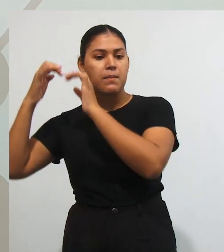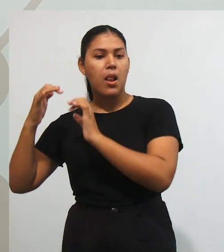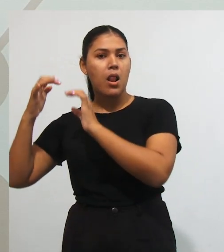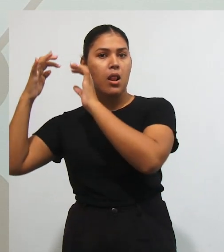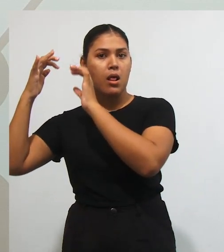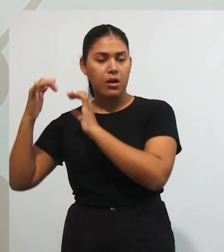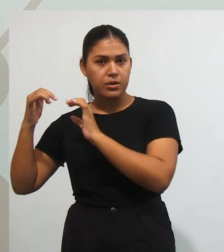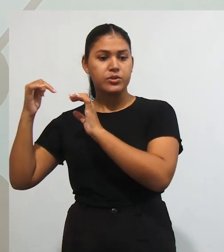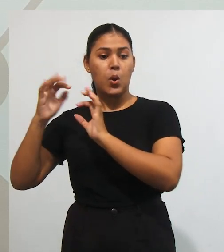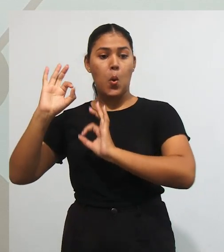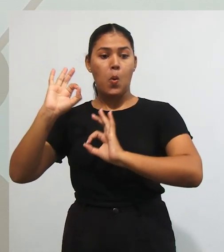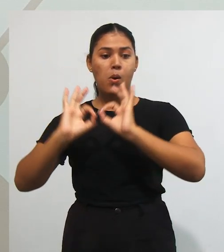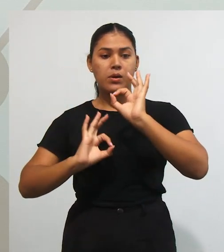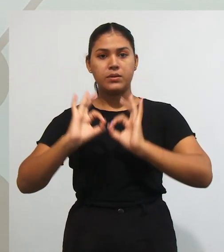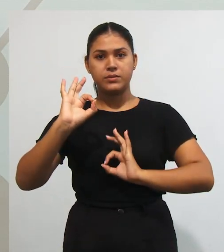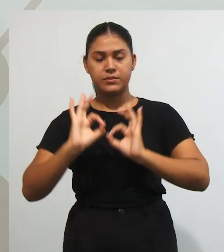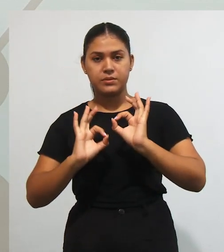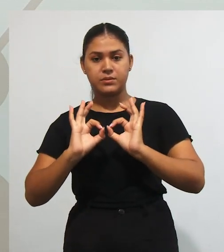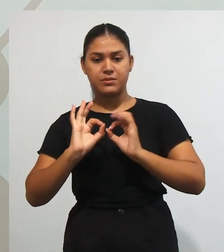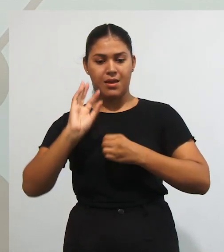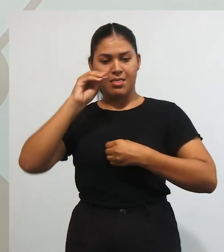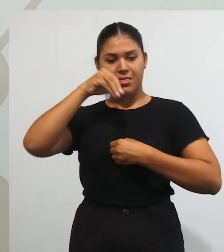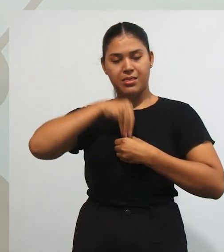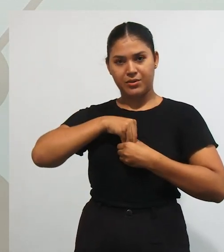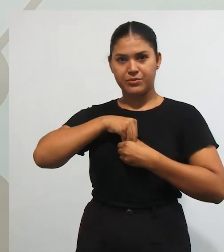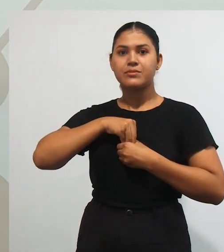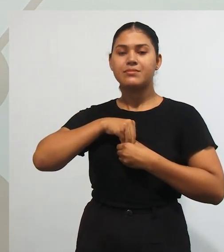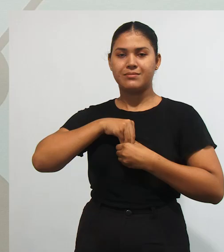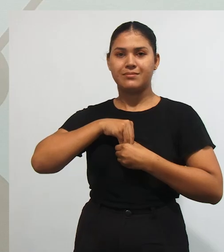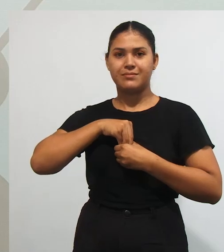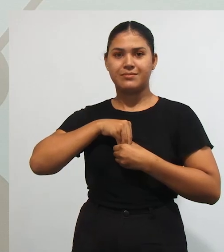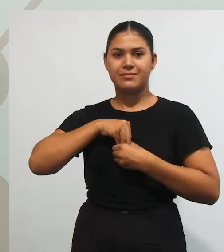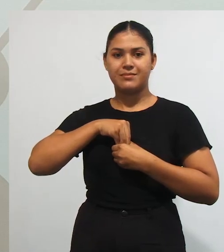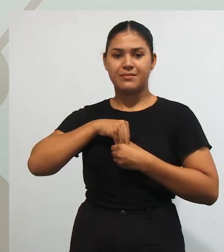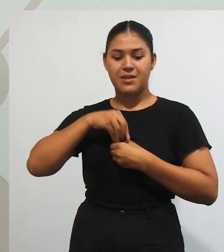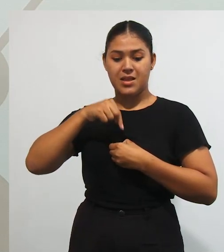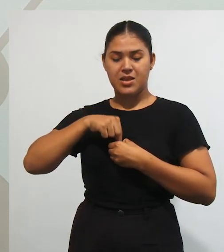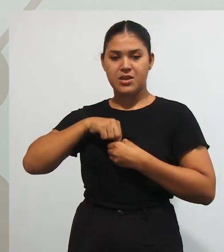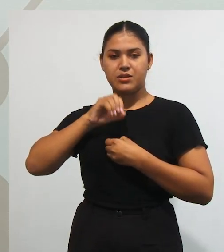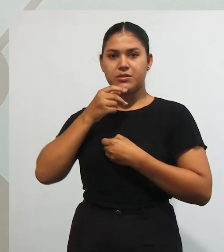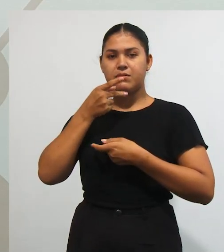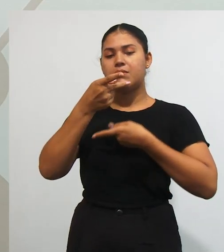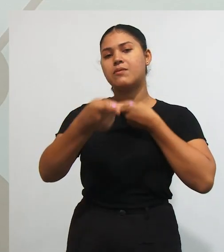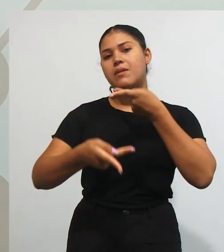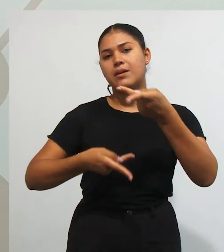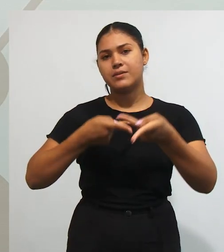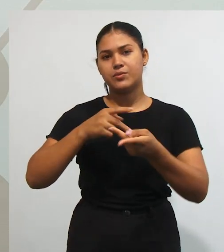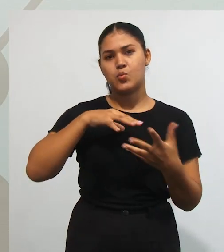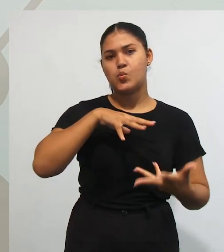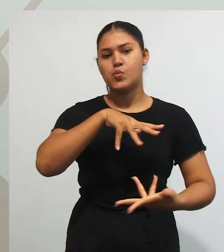humano, essa linguagem organiza o interno e esse interno expressa para o mundo